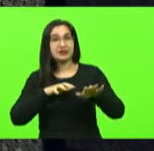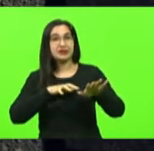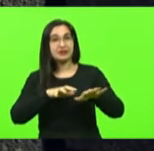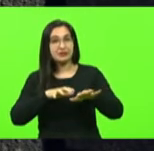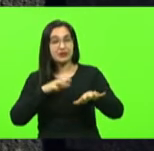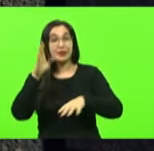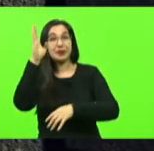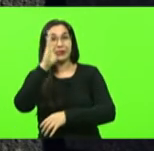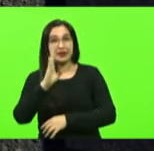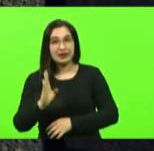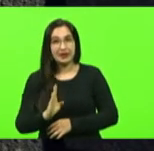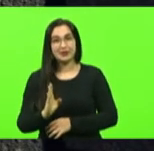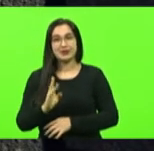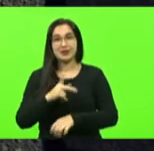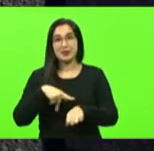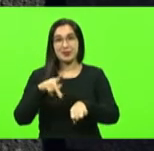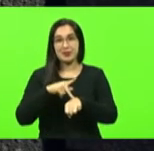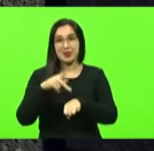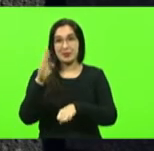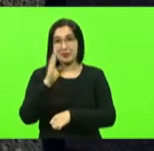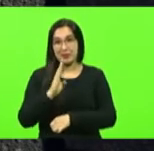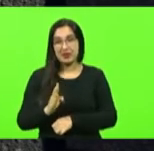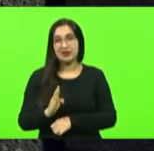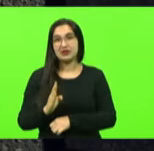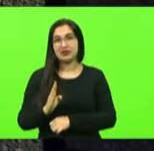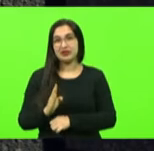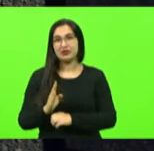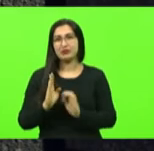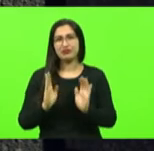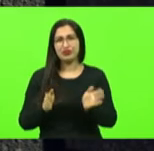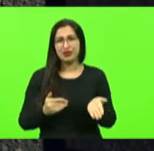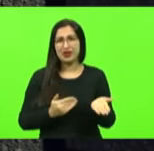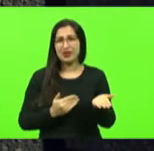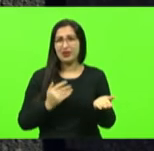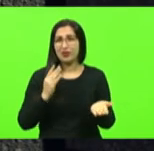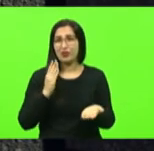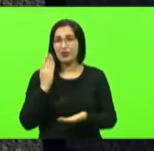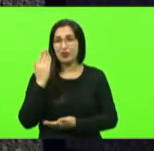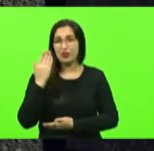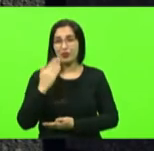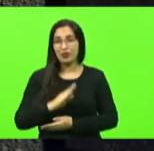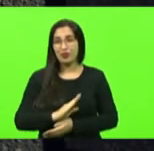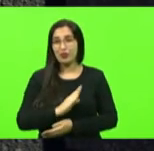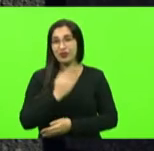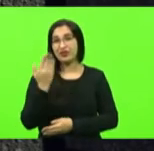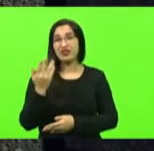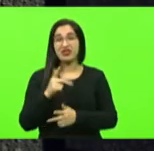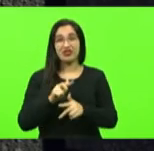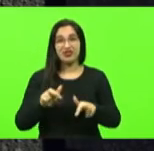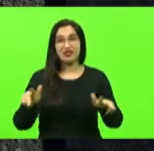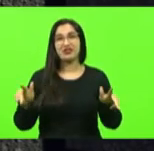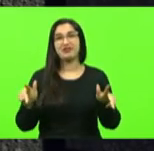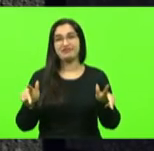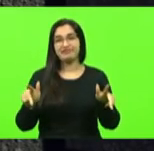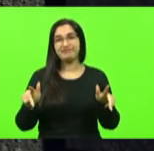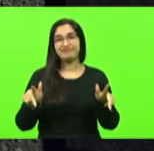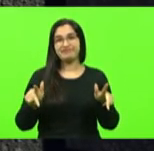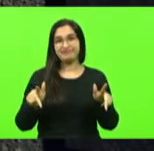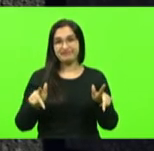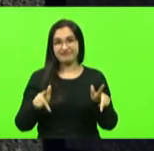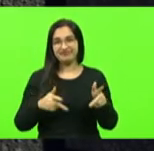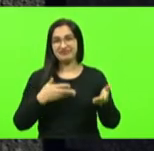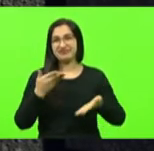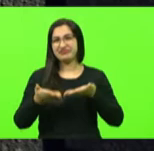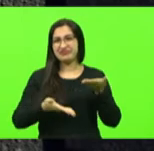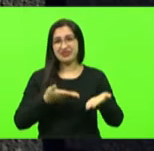nacional, porque acontecia muitas barragens em todo o país e a prática e o tratamento é